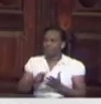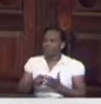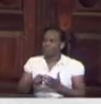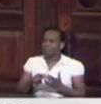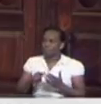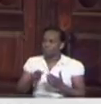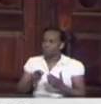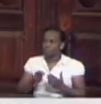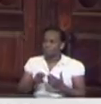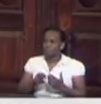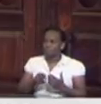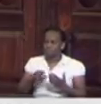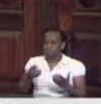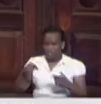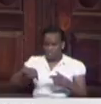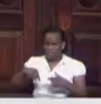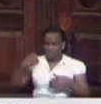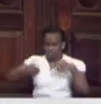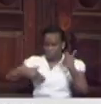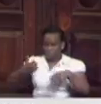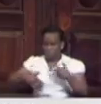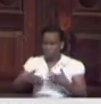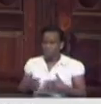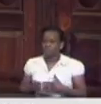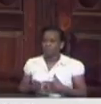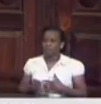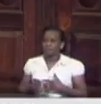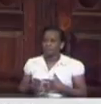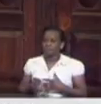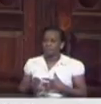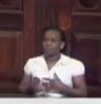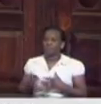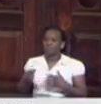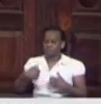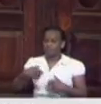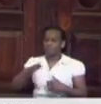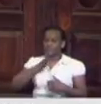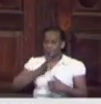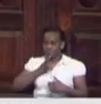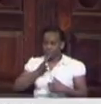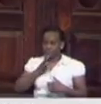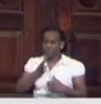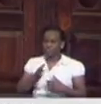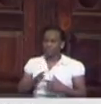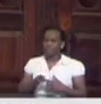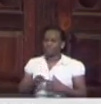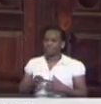nesta tribuna. Eu conheço